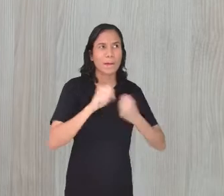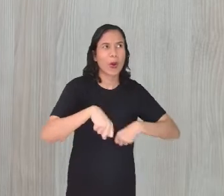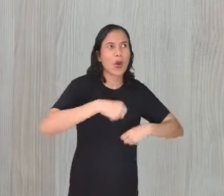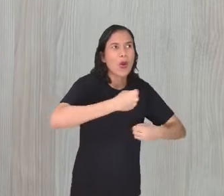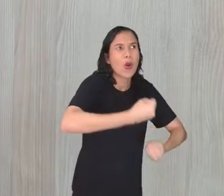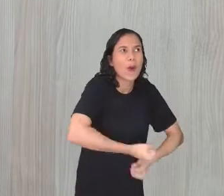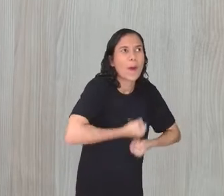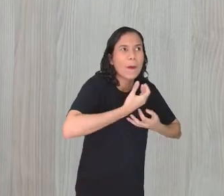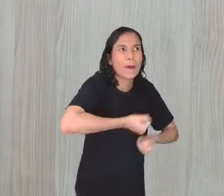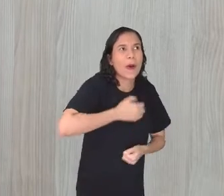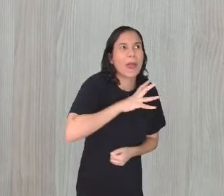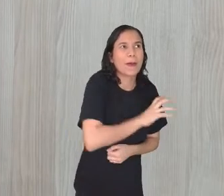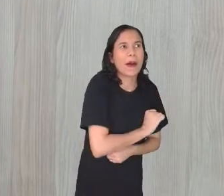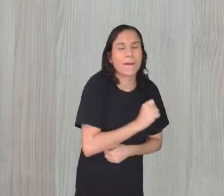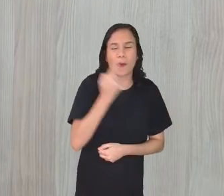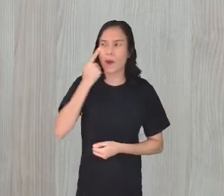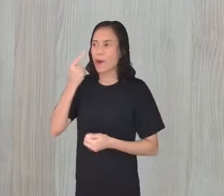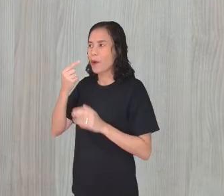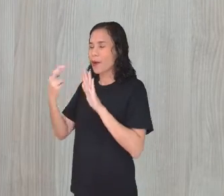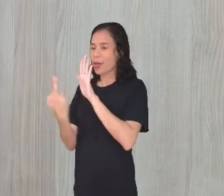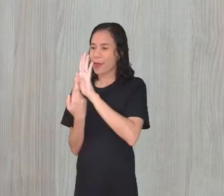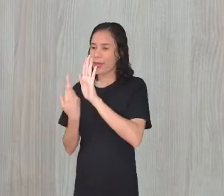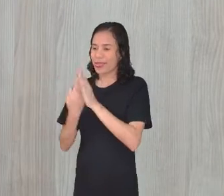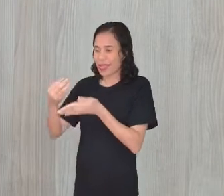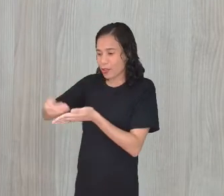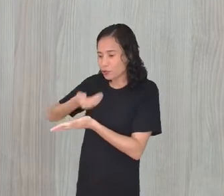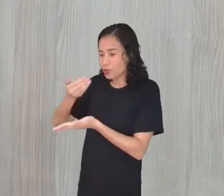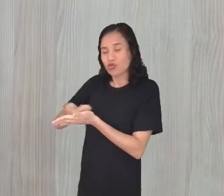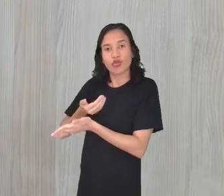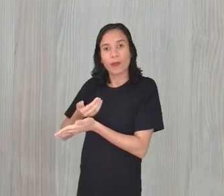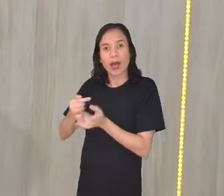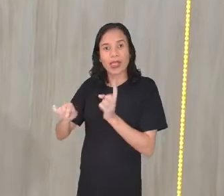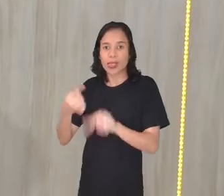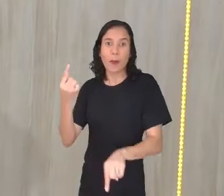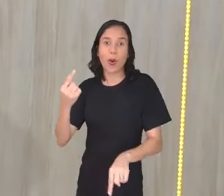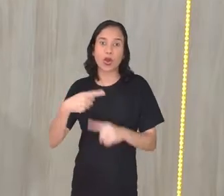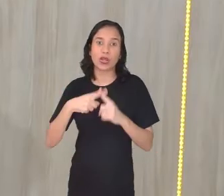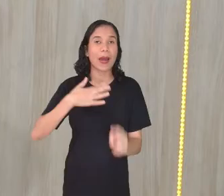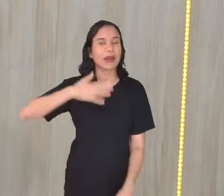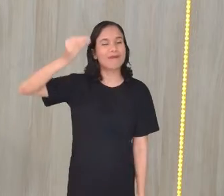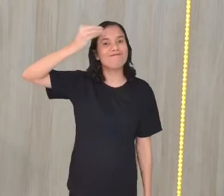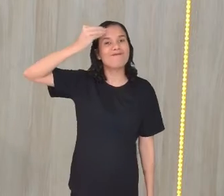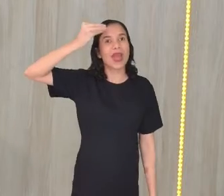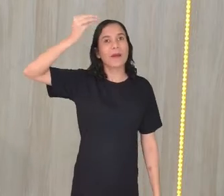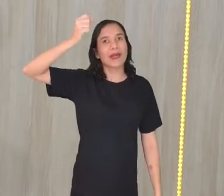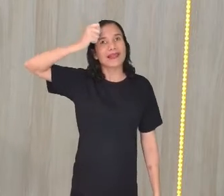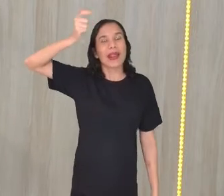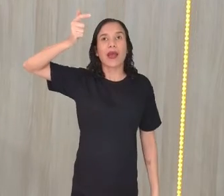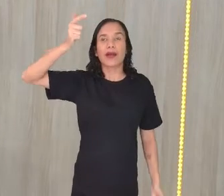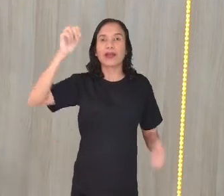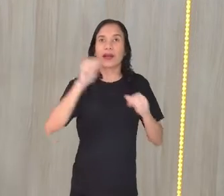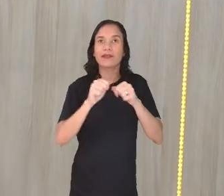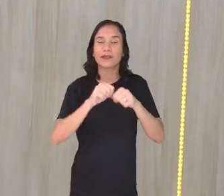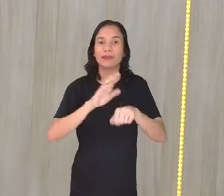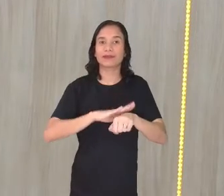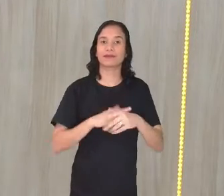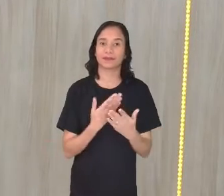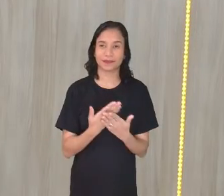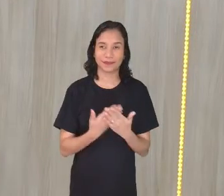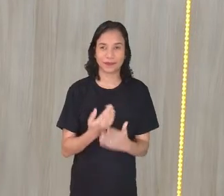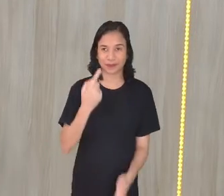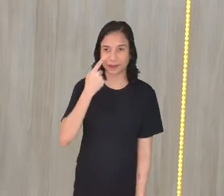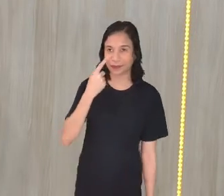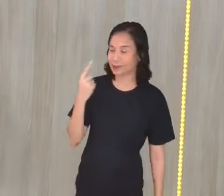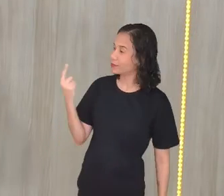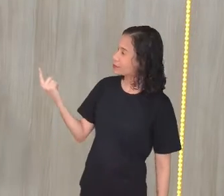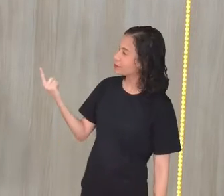sobre o amor e uma receita de sopa? Não pode, mas Não é coisa pode. da minha cabeça, que inventei na hora que eu estava fazendo a aula. Ó, eu